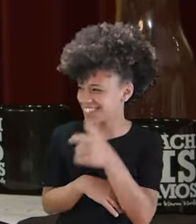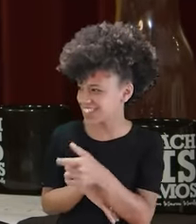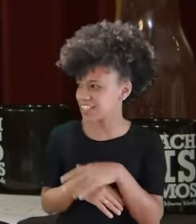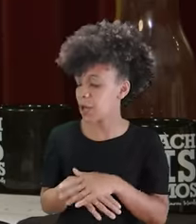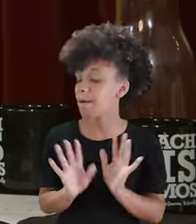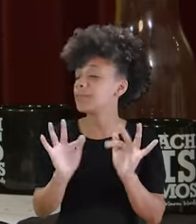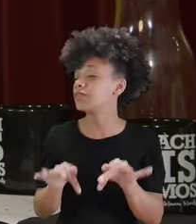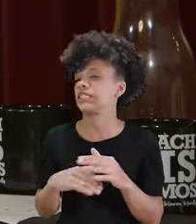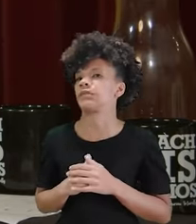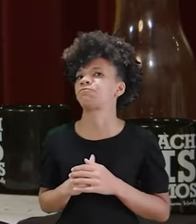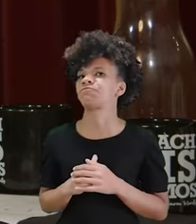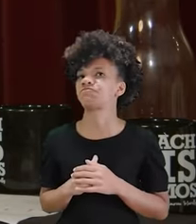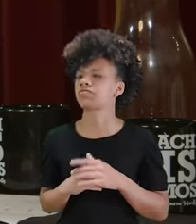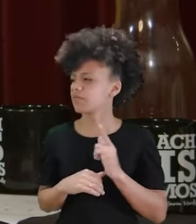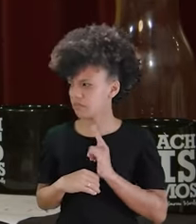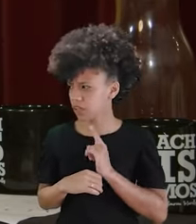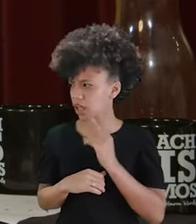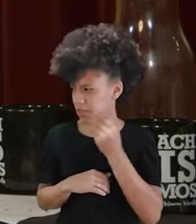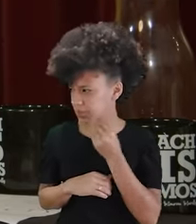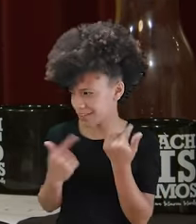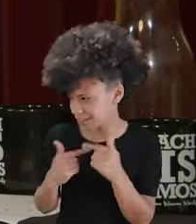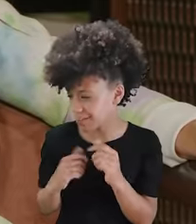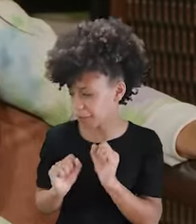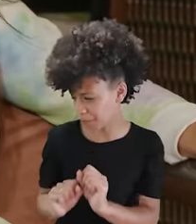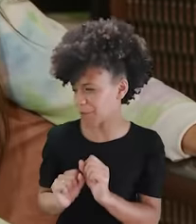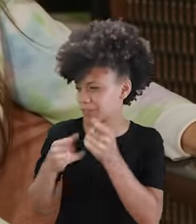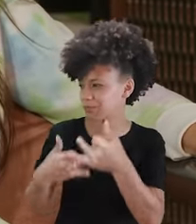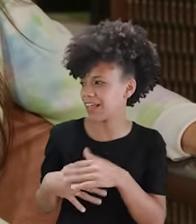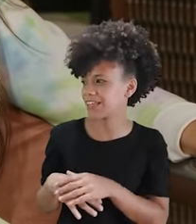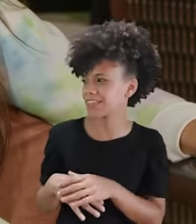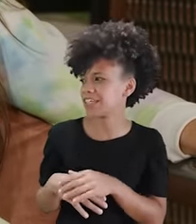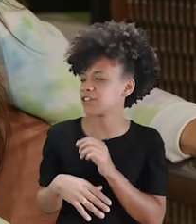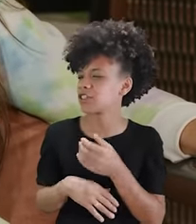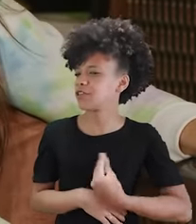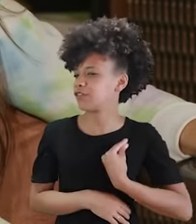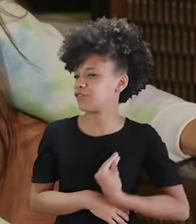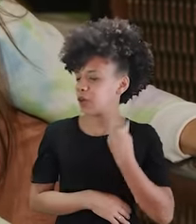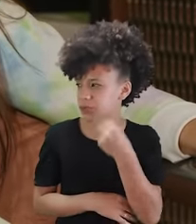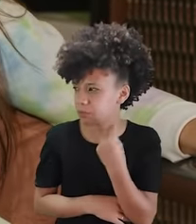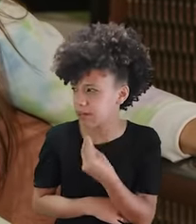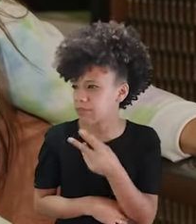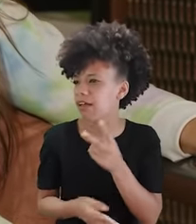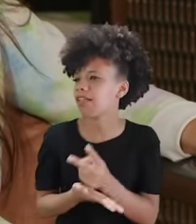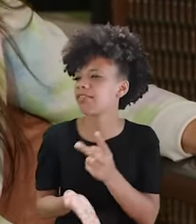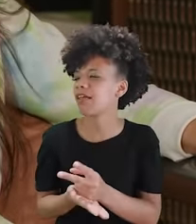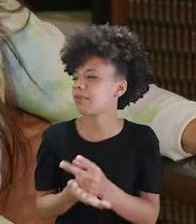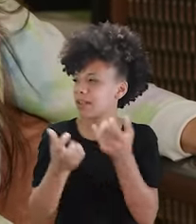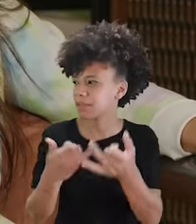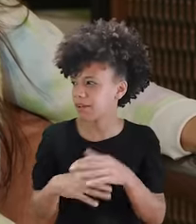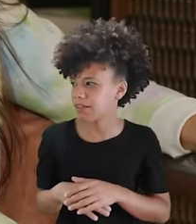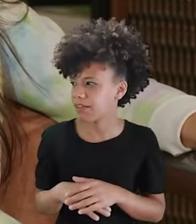a gente que você vivenciou alguma coisa assim que você sempre conta numa mesa de bar provavelmente a interessante que eu tava essa semana